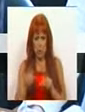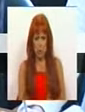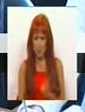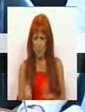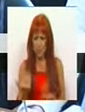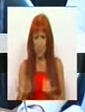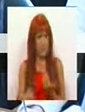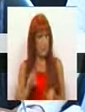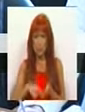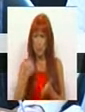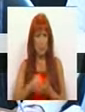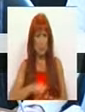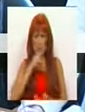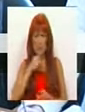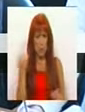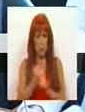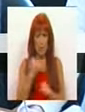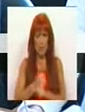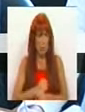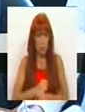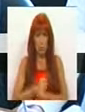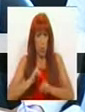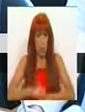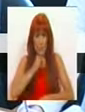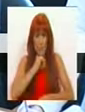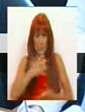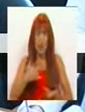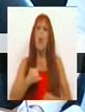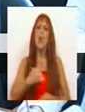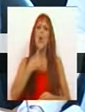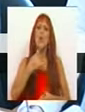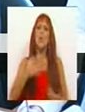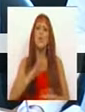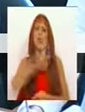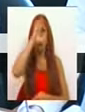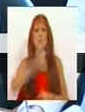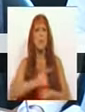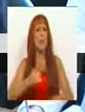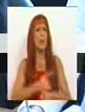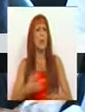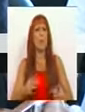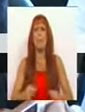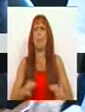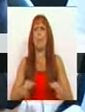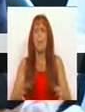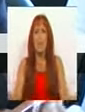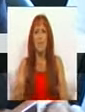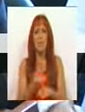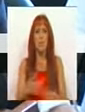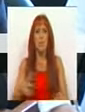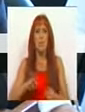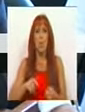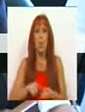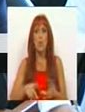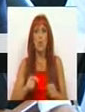apenas não está concluída, como os trabalhos ainda não tiveram início. E, portanto, eu pergunto, Sr. Ministro, que razões justificam este adiamento? Tanto quanto